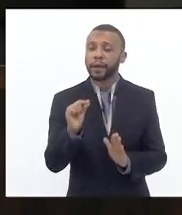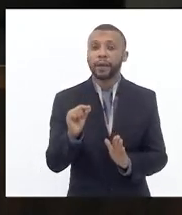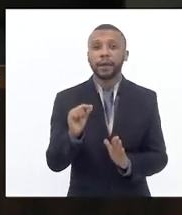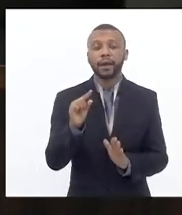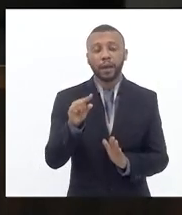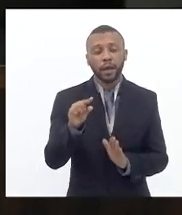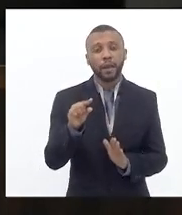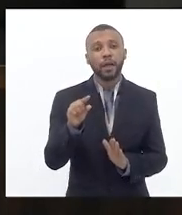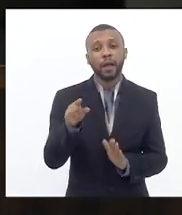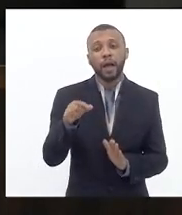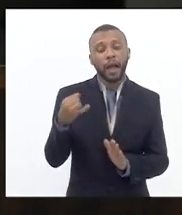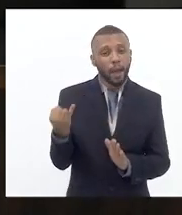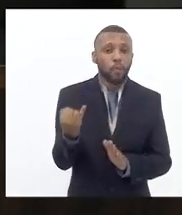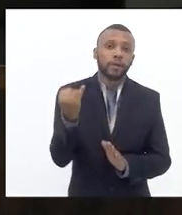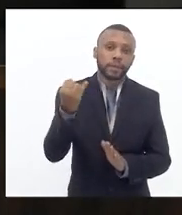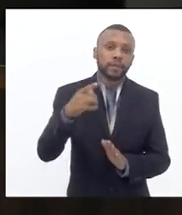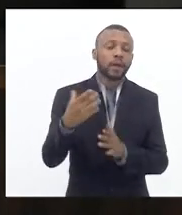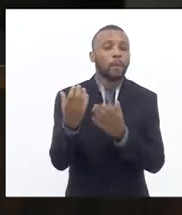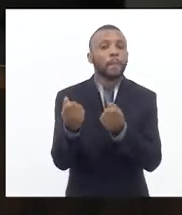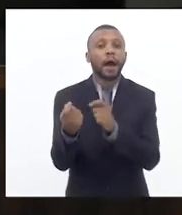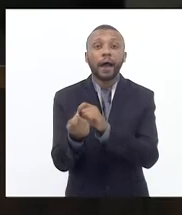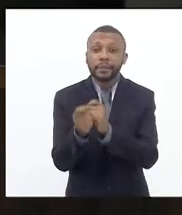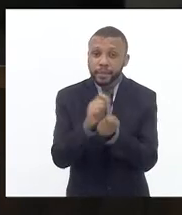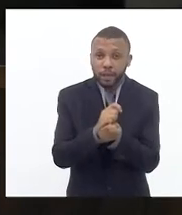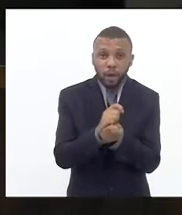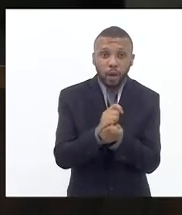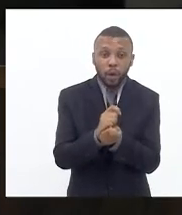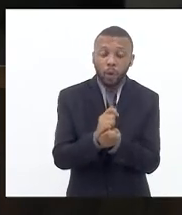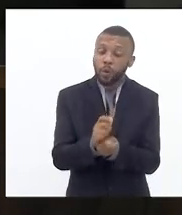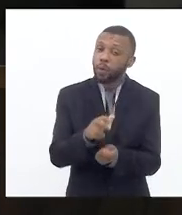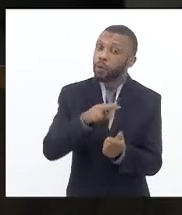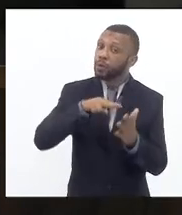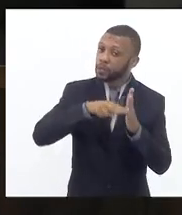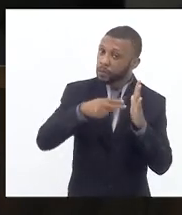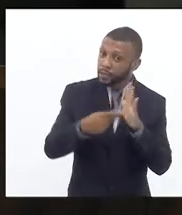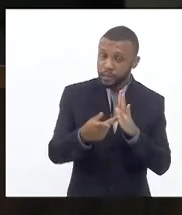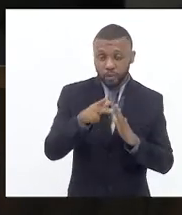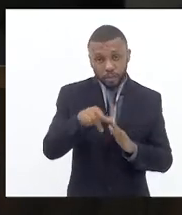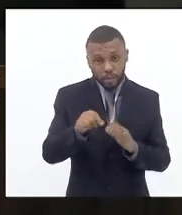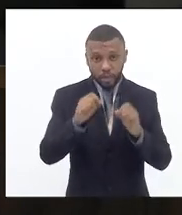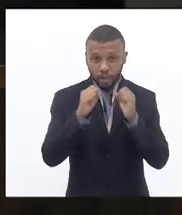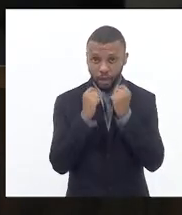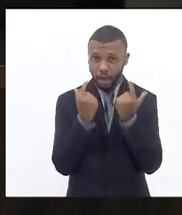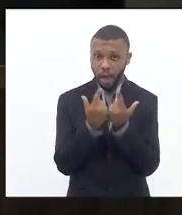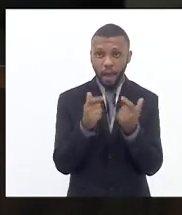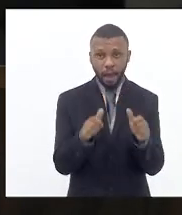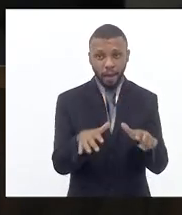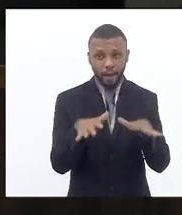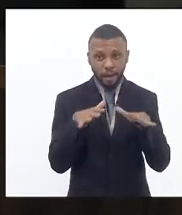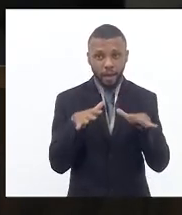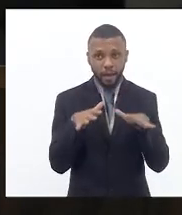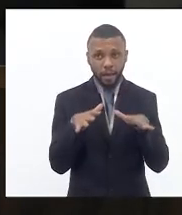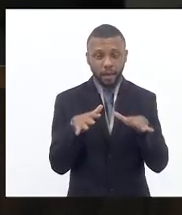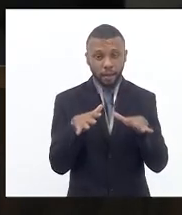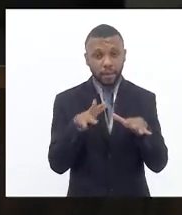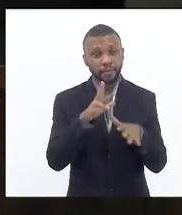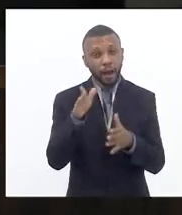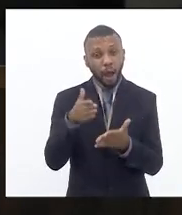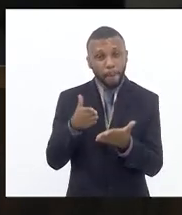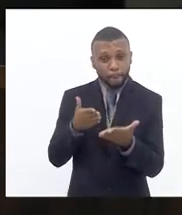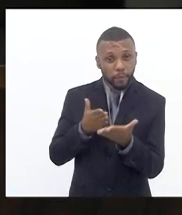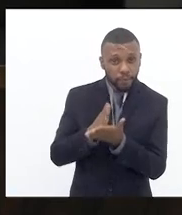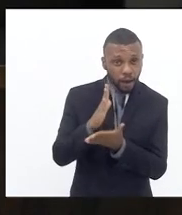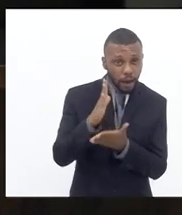necessariamente é uma adesão o que não quer dizer que essa casa tu vai provar